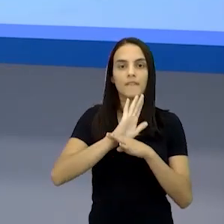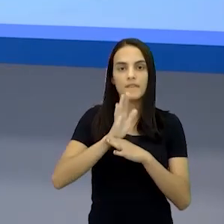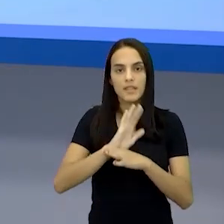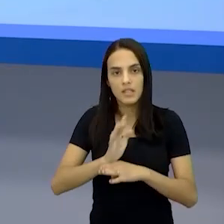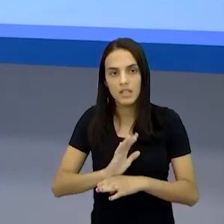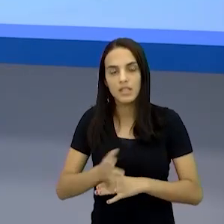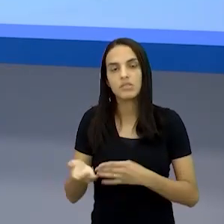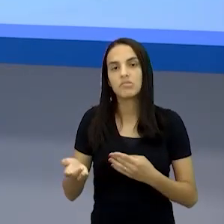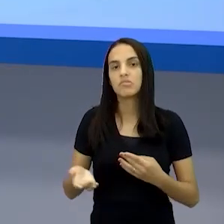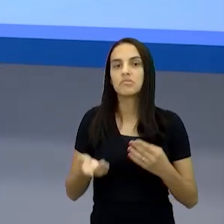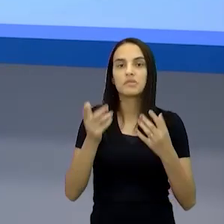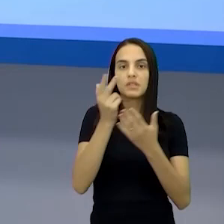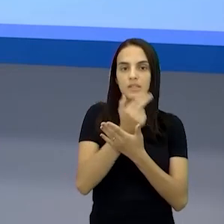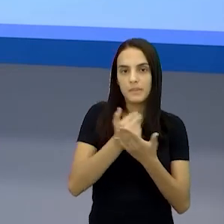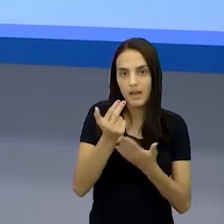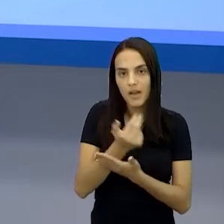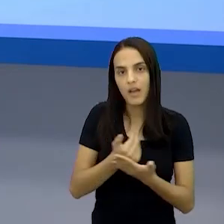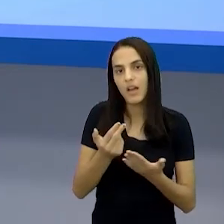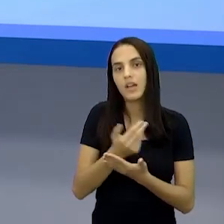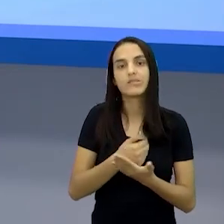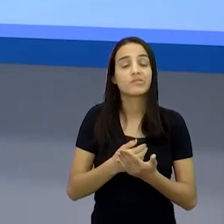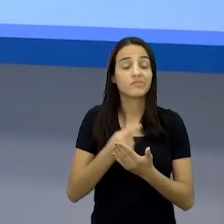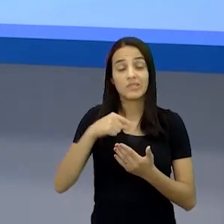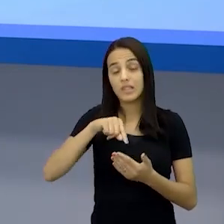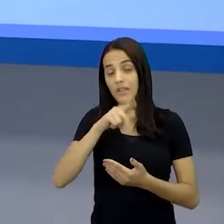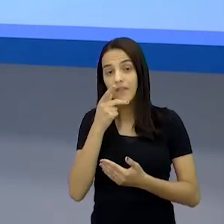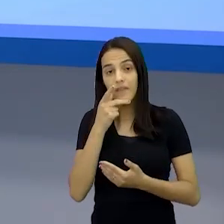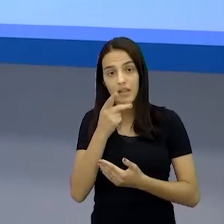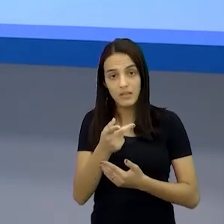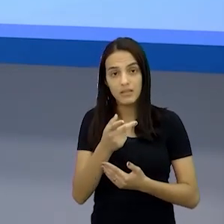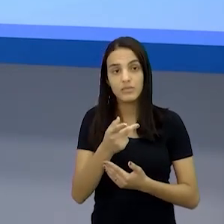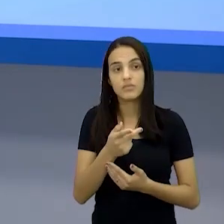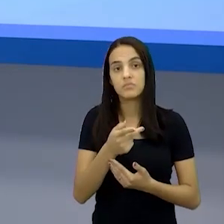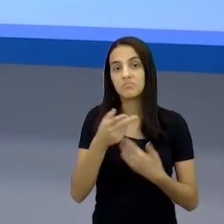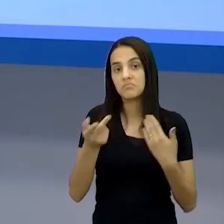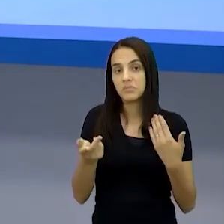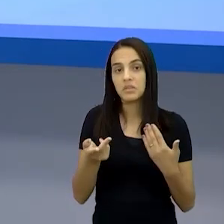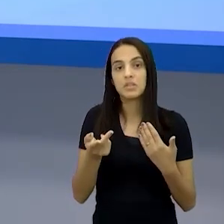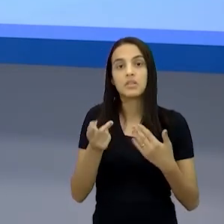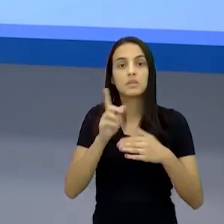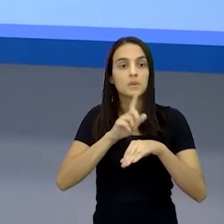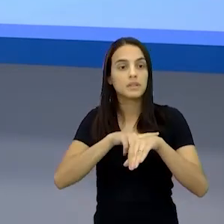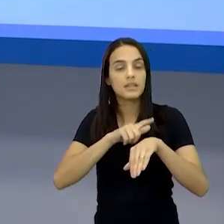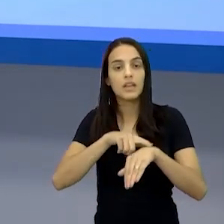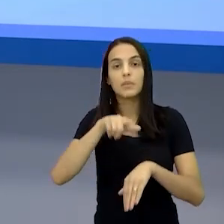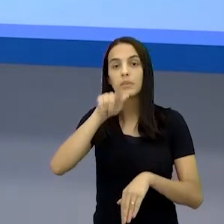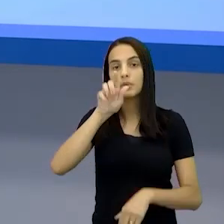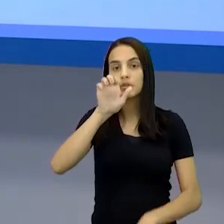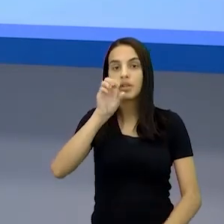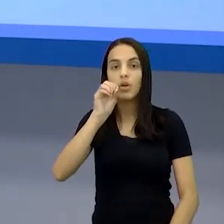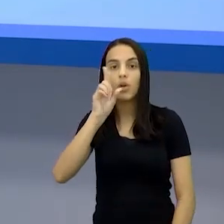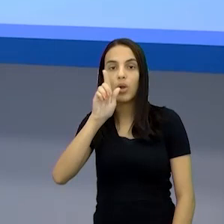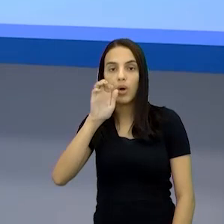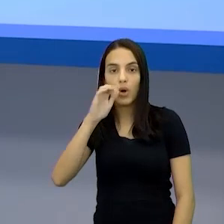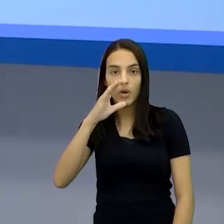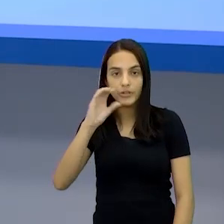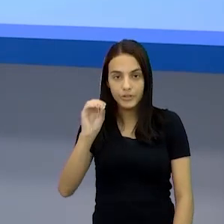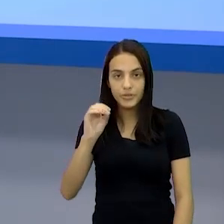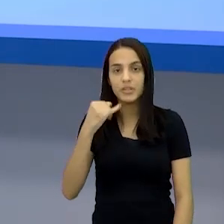nós vamos ter imagens, né? Nós vamos estar falando aí sobre, né, a questão do tempo geológico, que é importante